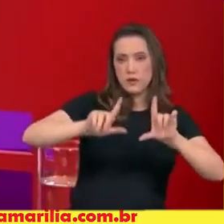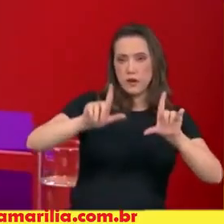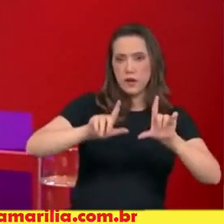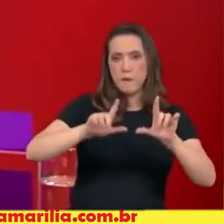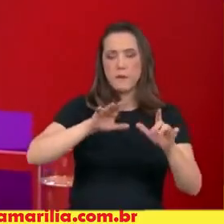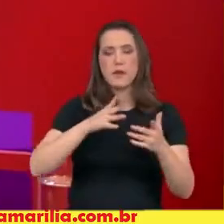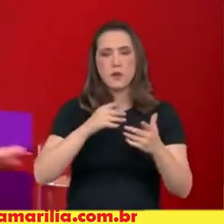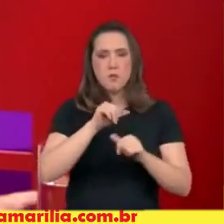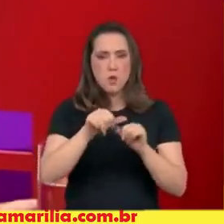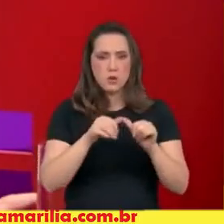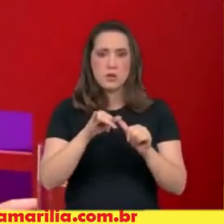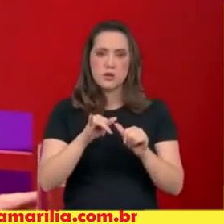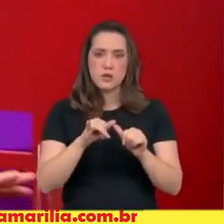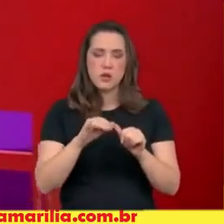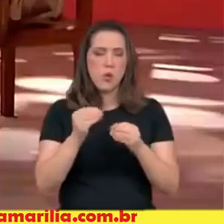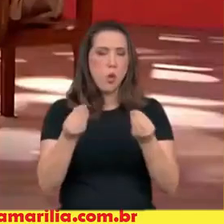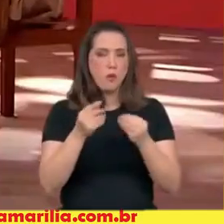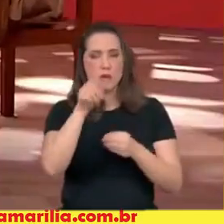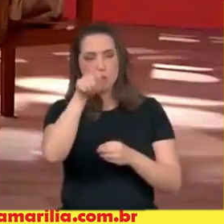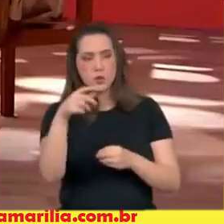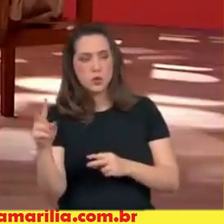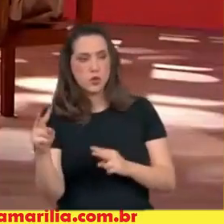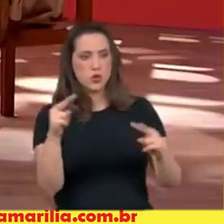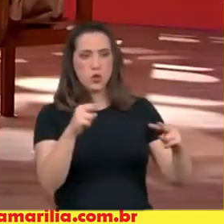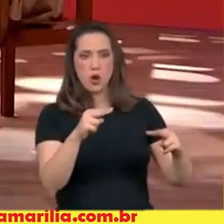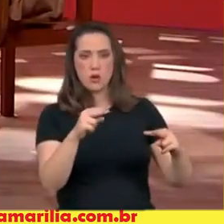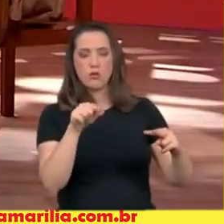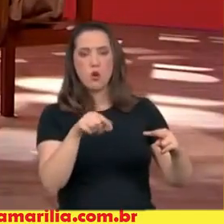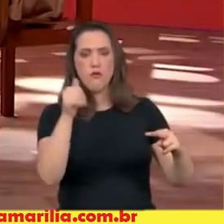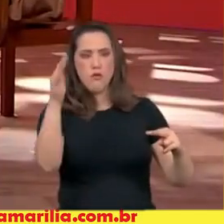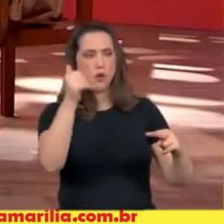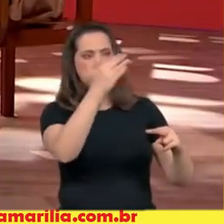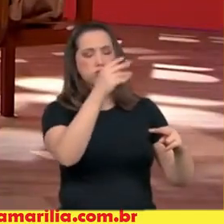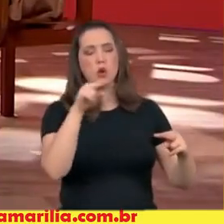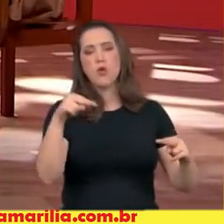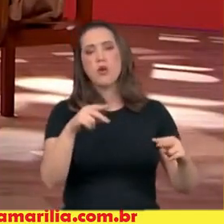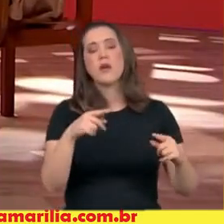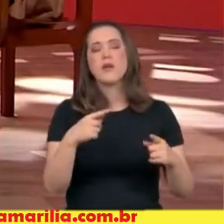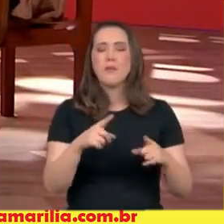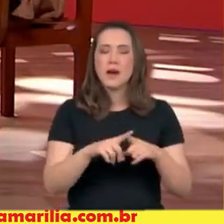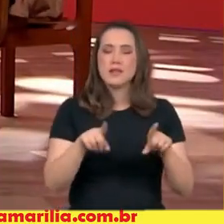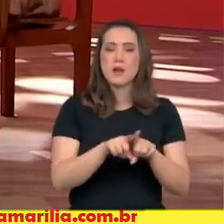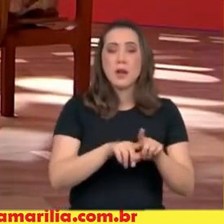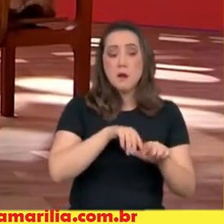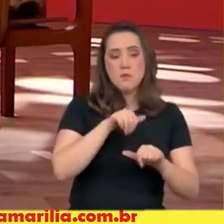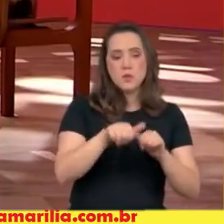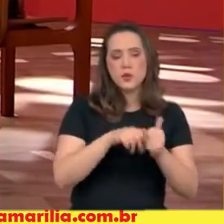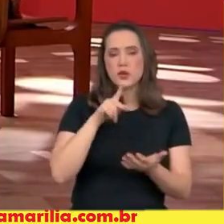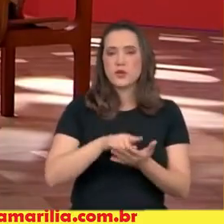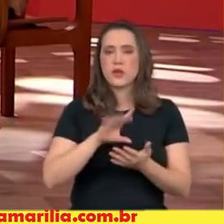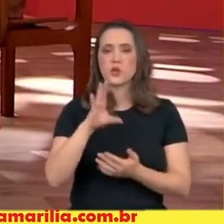afora entende o que aconteceu. Muda o que está concretamente acontecendo. Muda a realidade própria da